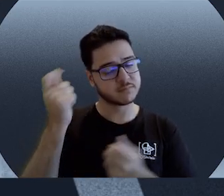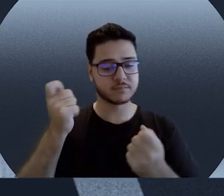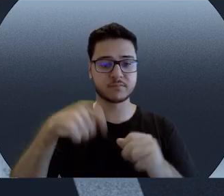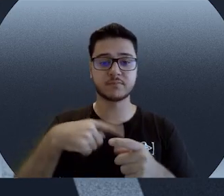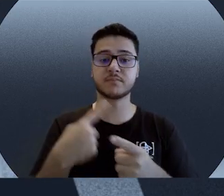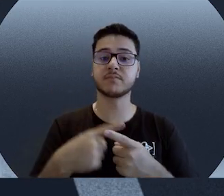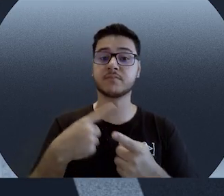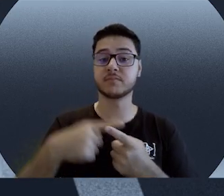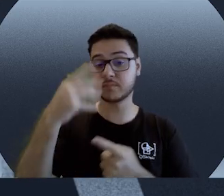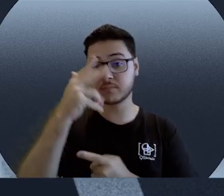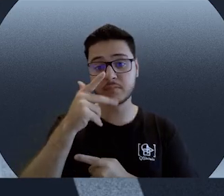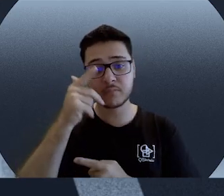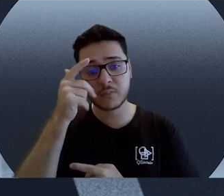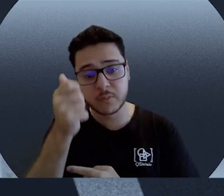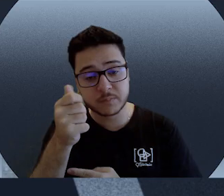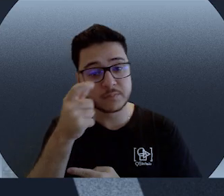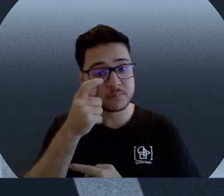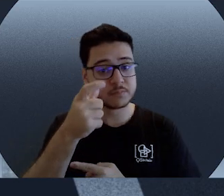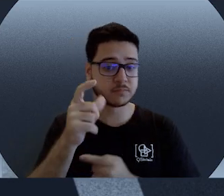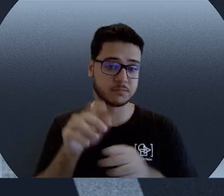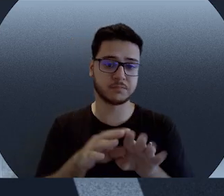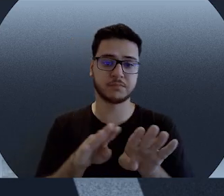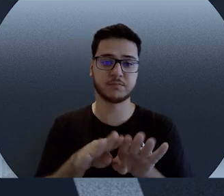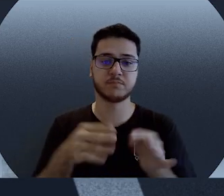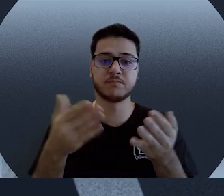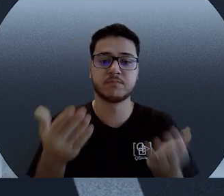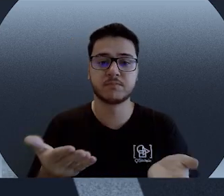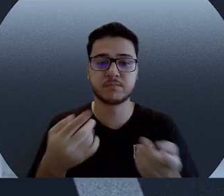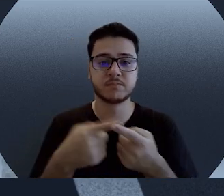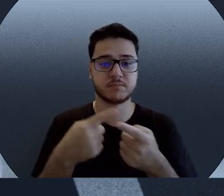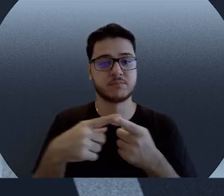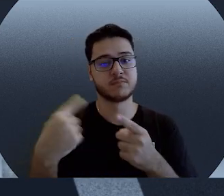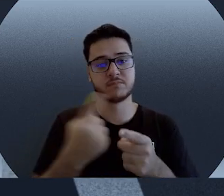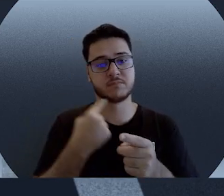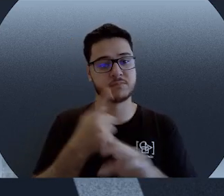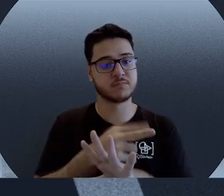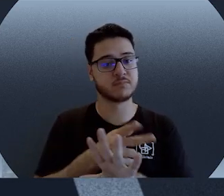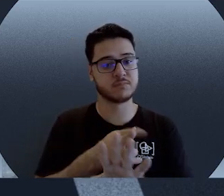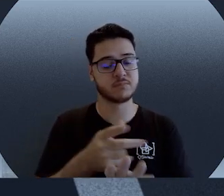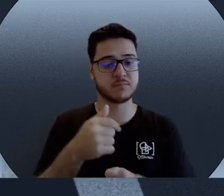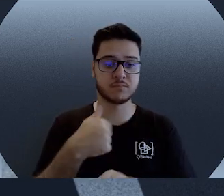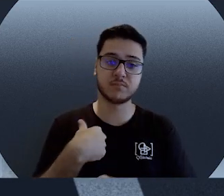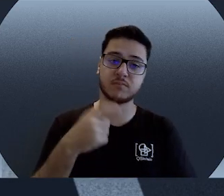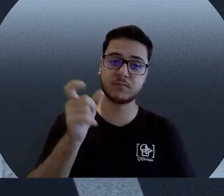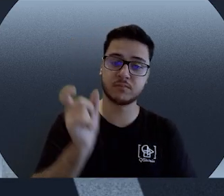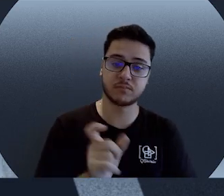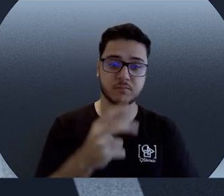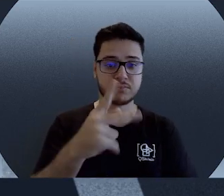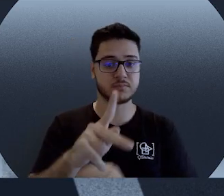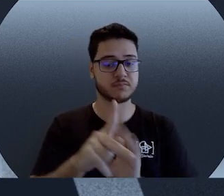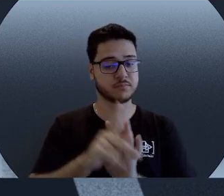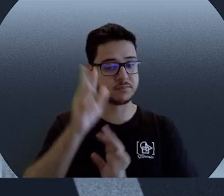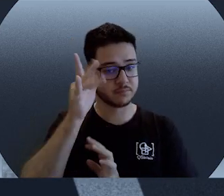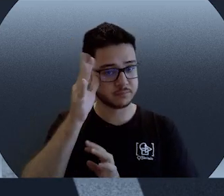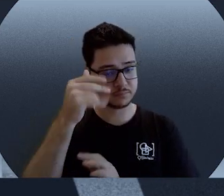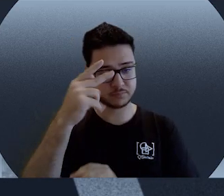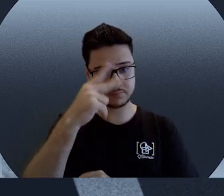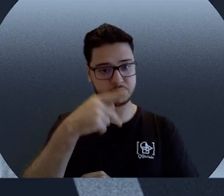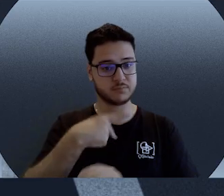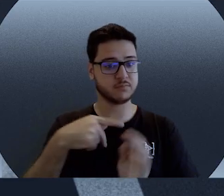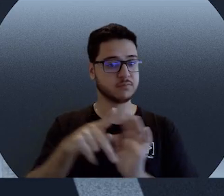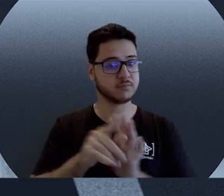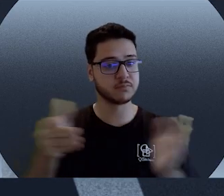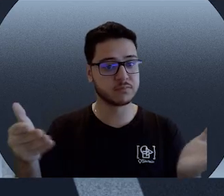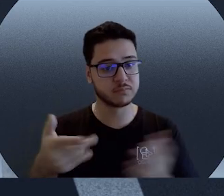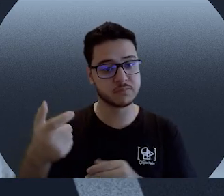por que isso é tão bonito, então interessante, né? Porque nós somos múltiplos. Eu sou uma pessoa, você que me assiste agora é outra, eu